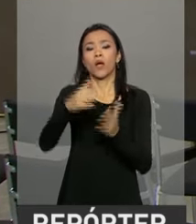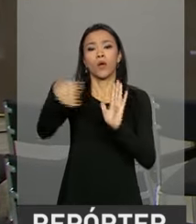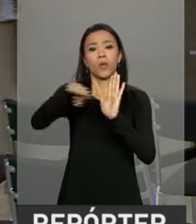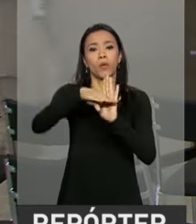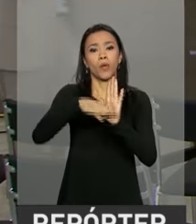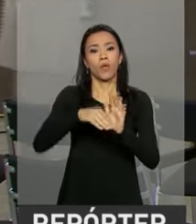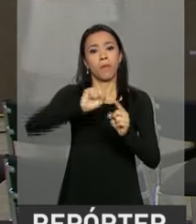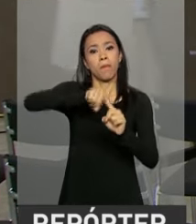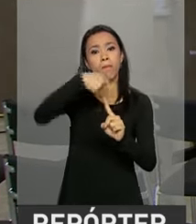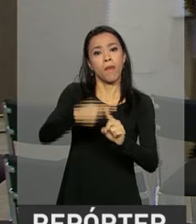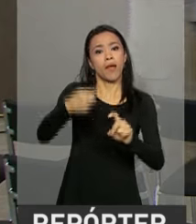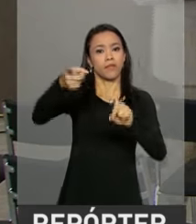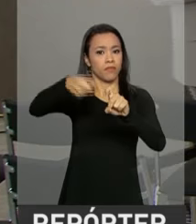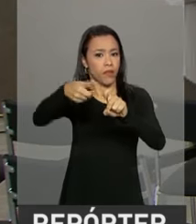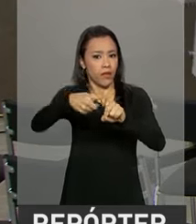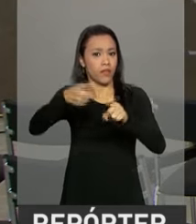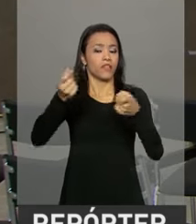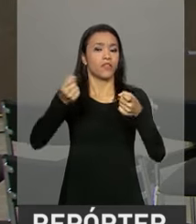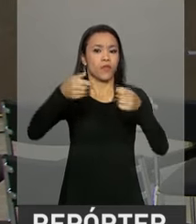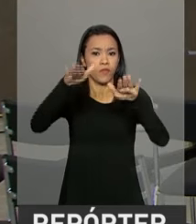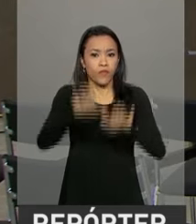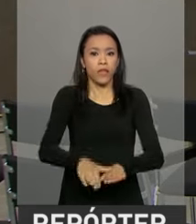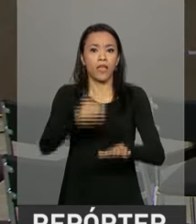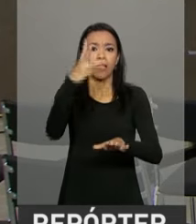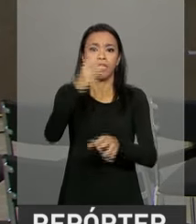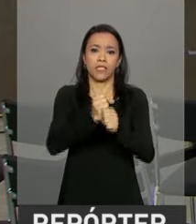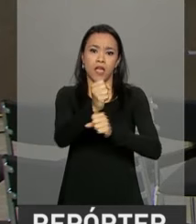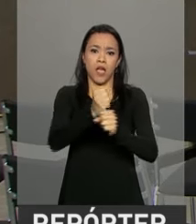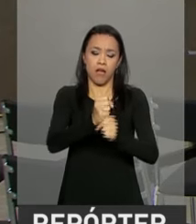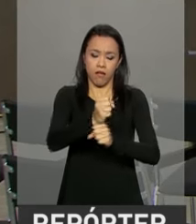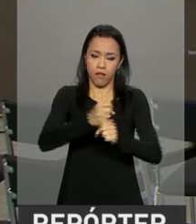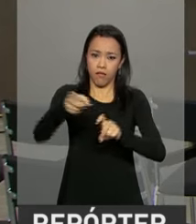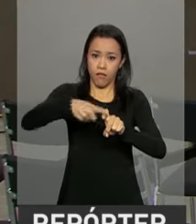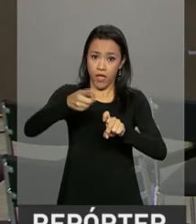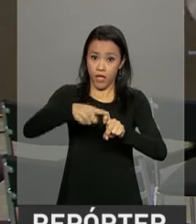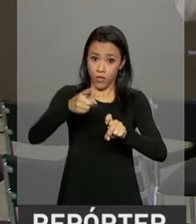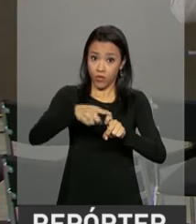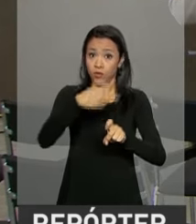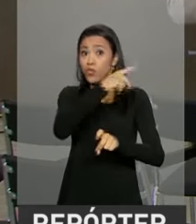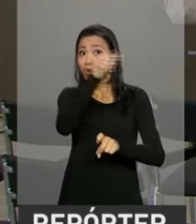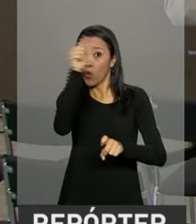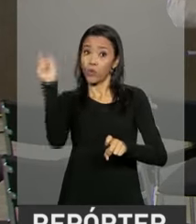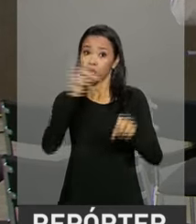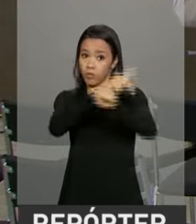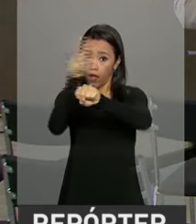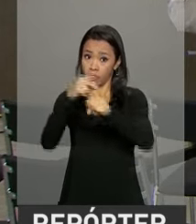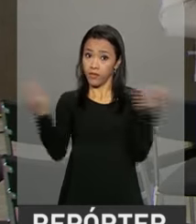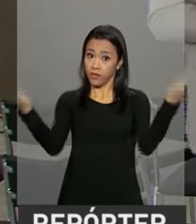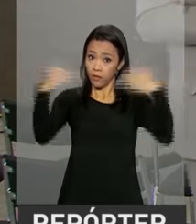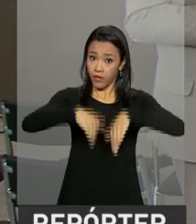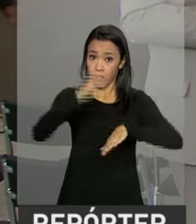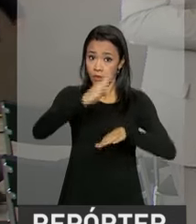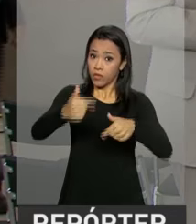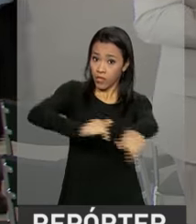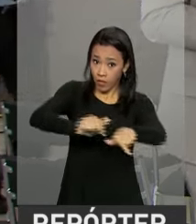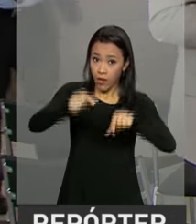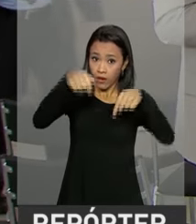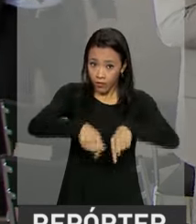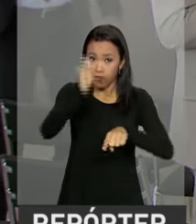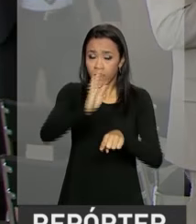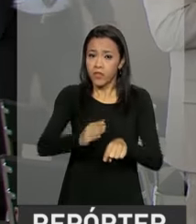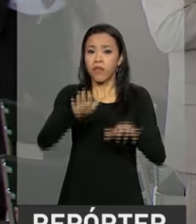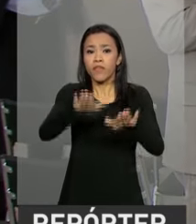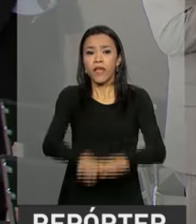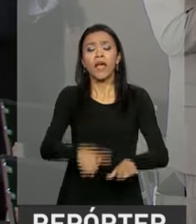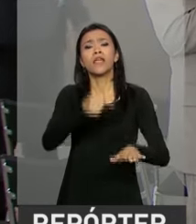Médicos, garantindo a permanência por mais 3 anos de médicos estrangeiros e também de profissionais brasileiros formados no exterior,